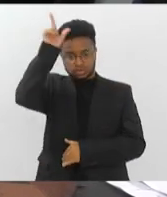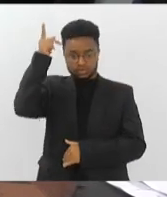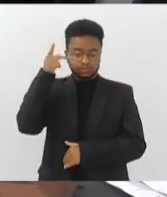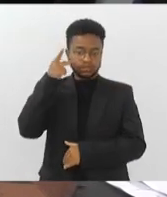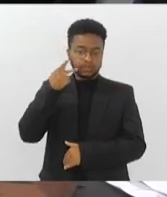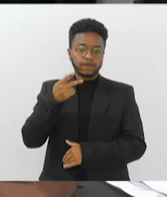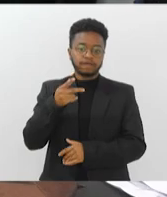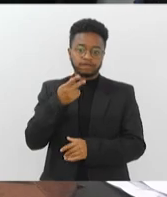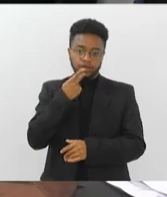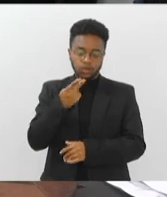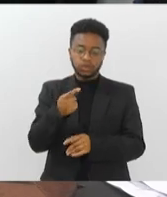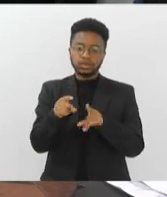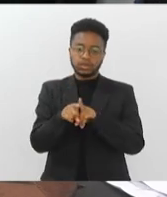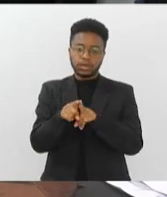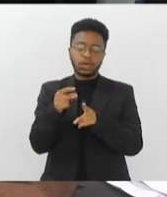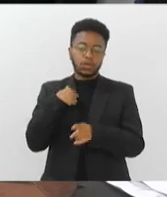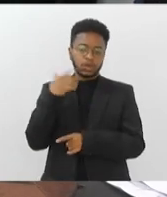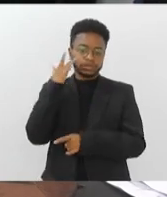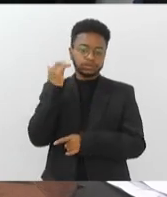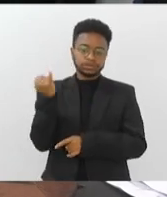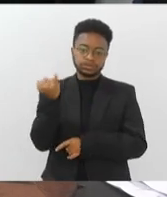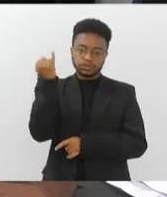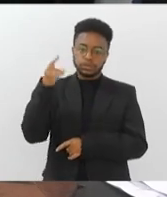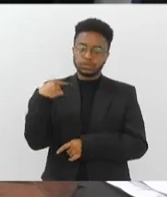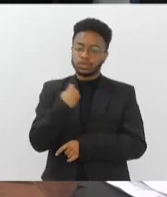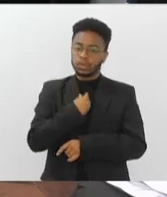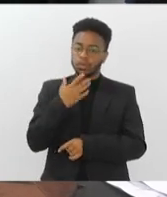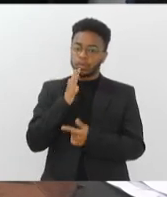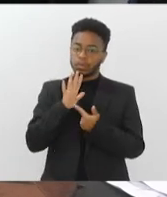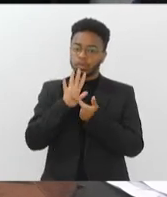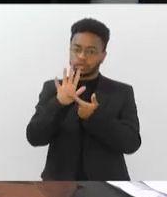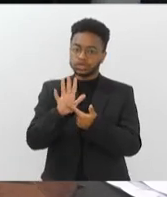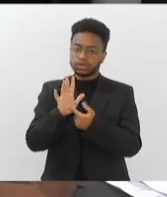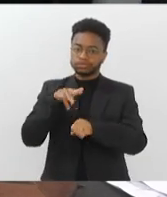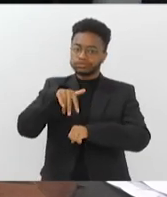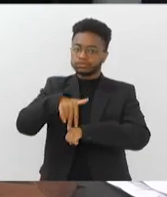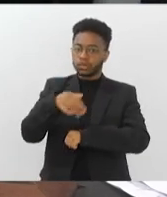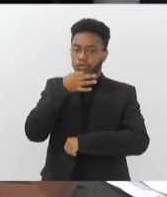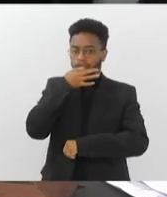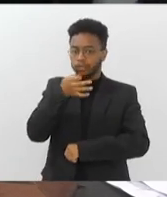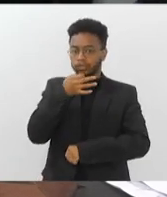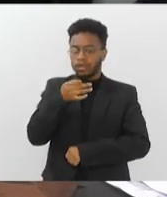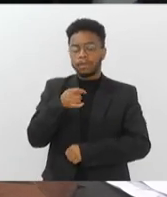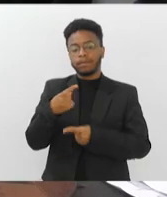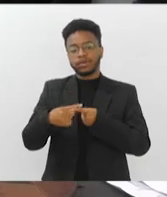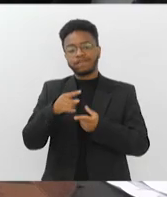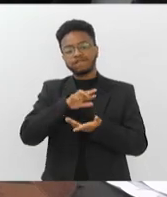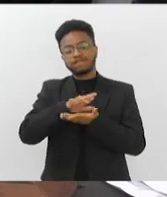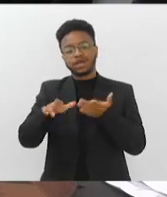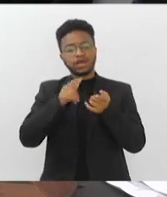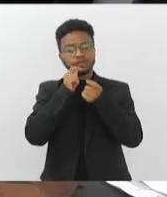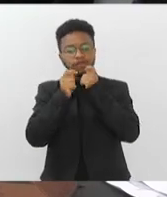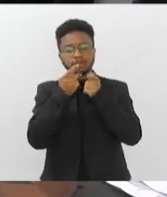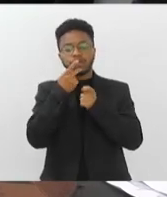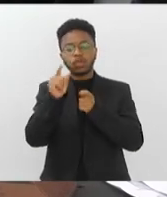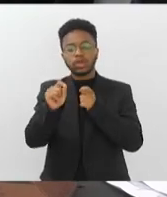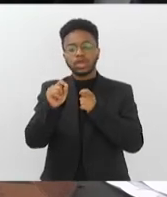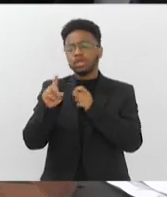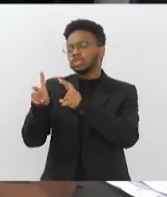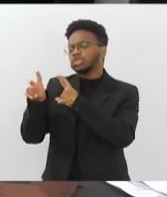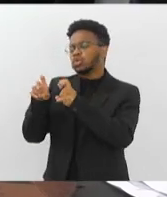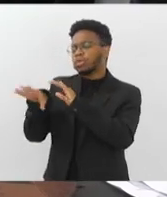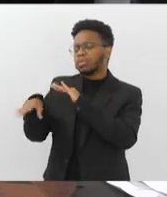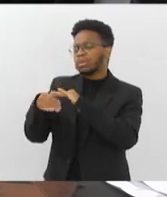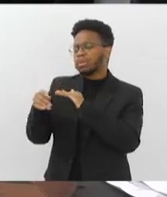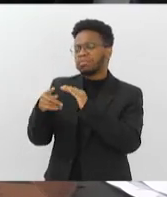que a gente se pronuncie sobre isso, porque vários jornalistas vieram para mim dizer, vem cá, e essa história das emendas PIX aqui? Eu